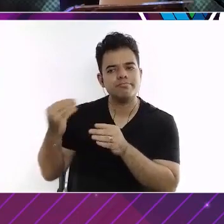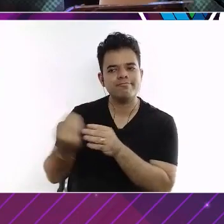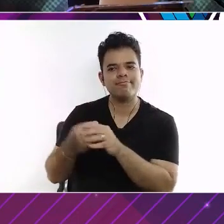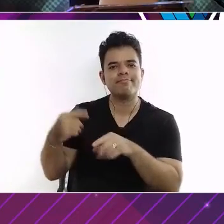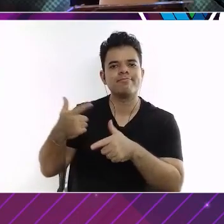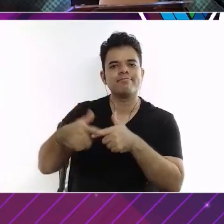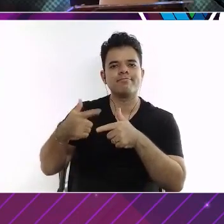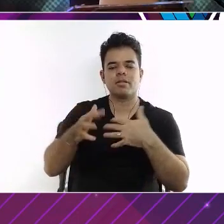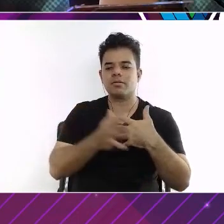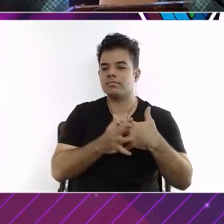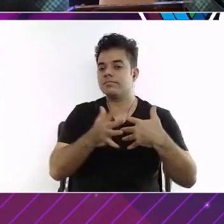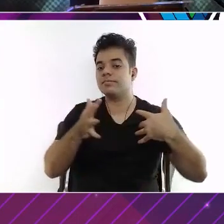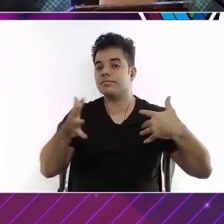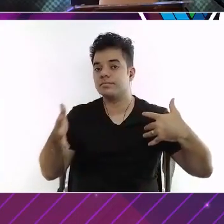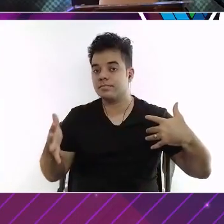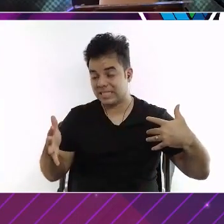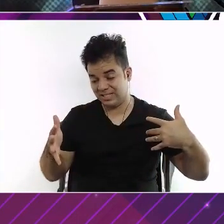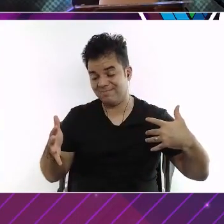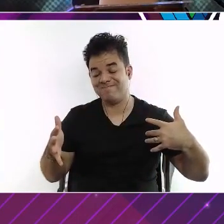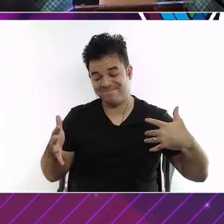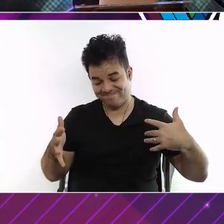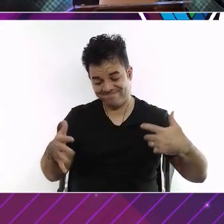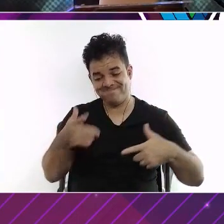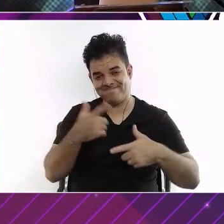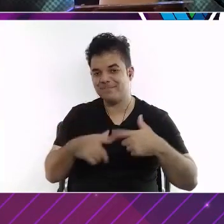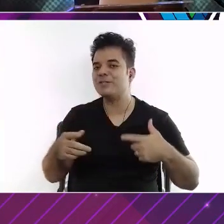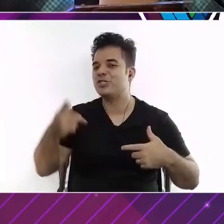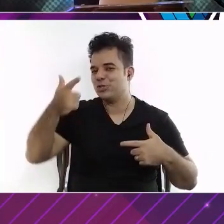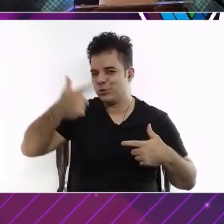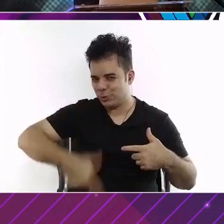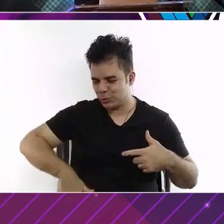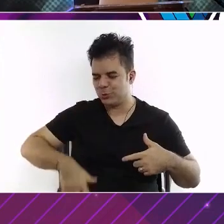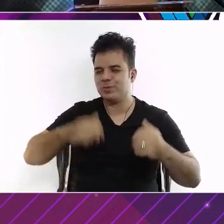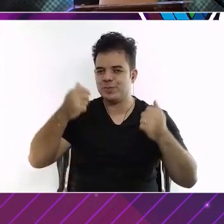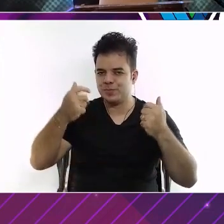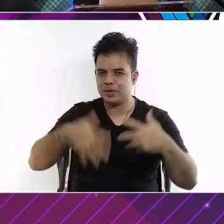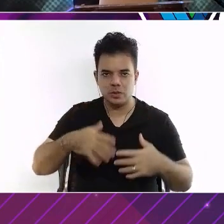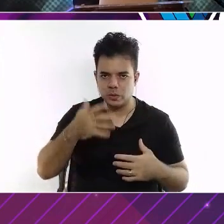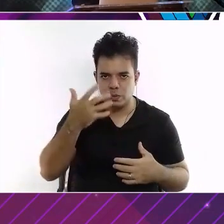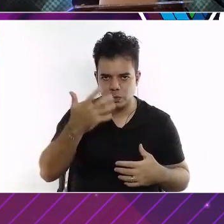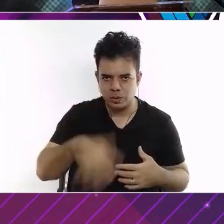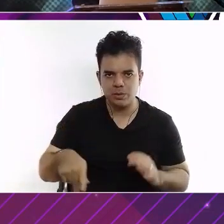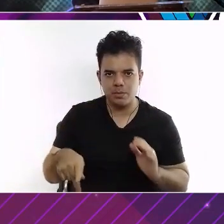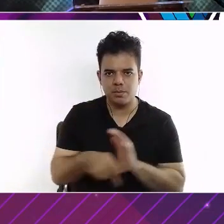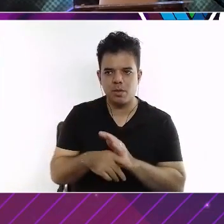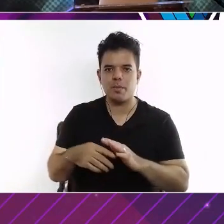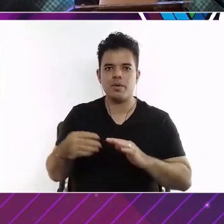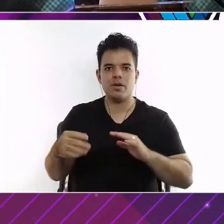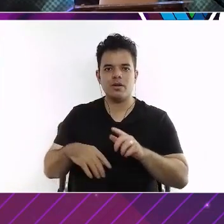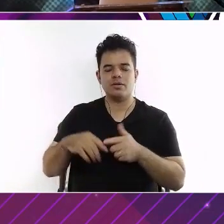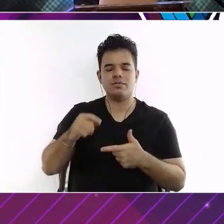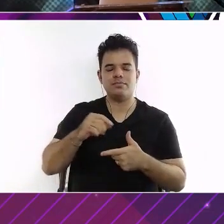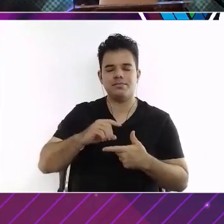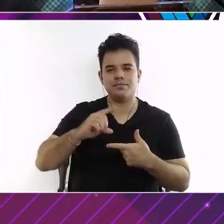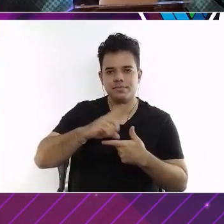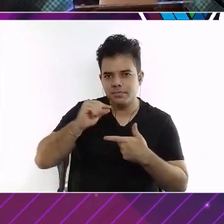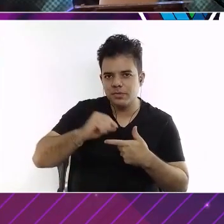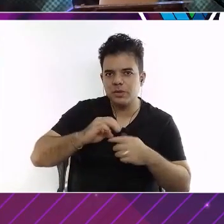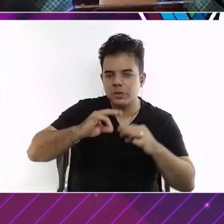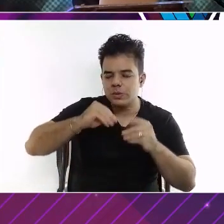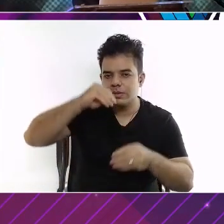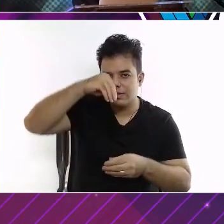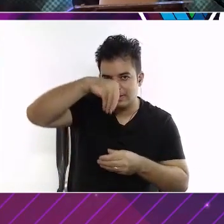longos ciclos de vida. Volto ao ponto que você não quer construir um banco digital para ele durar 5 anos. Você quer que ele